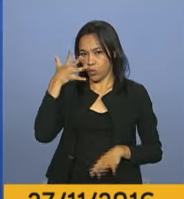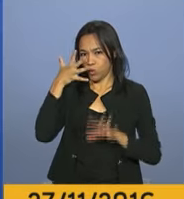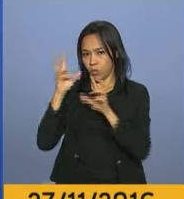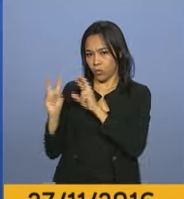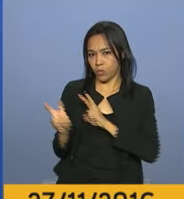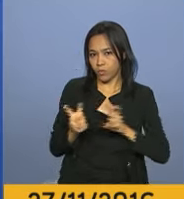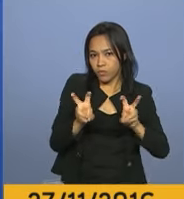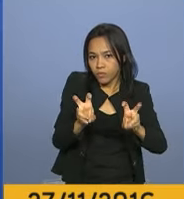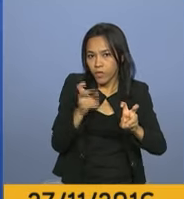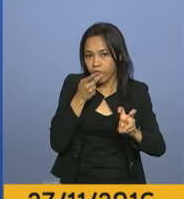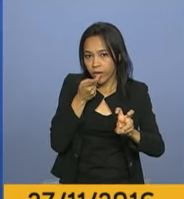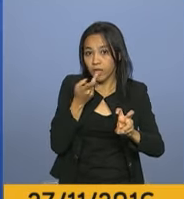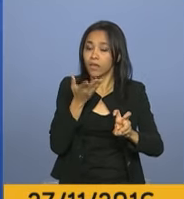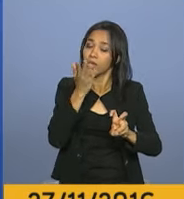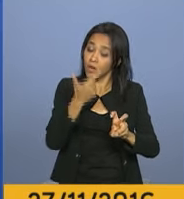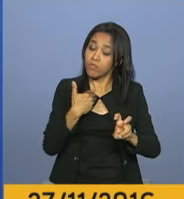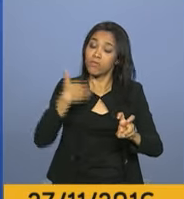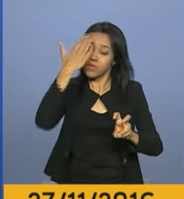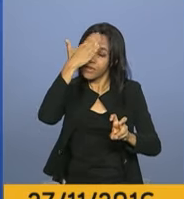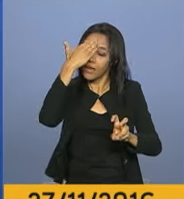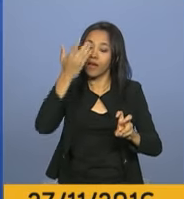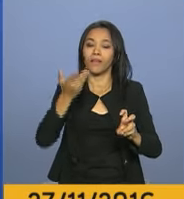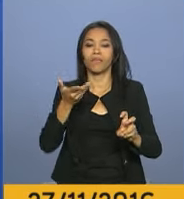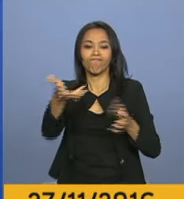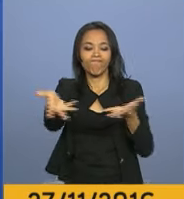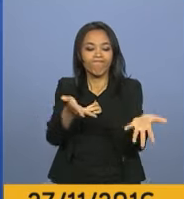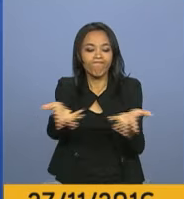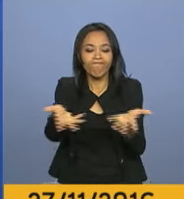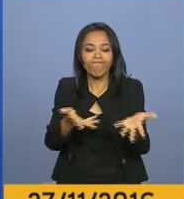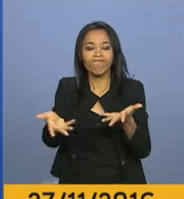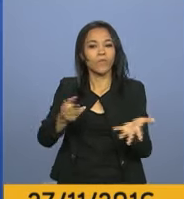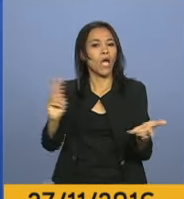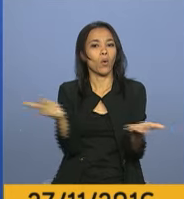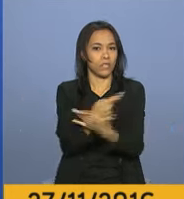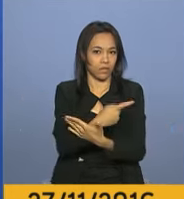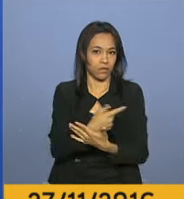verifica que eu administro essas situações. Não acho que